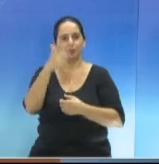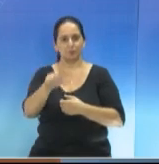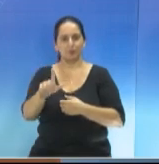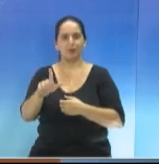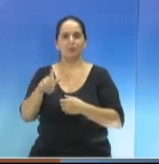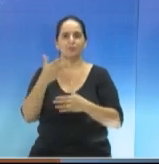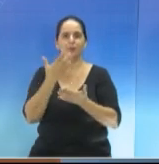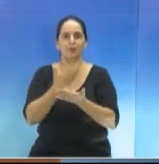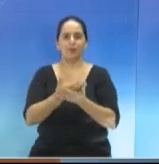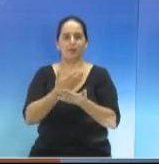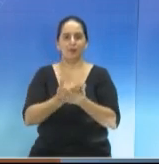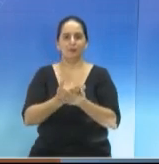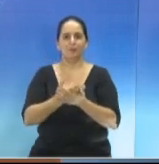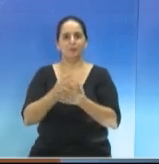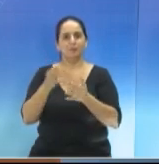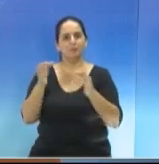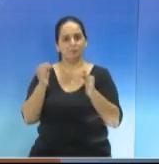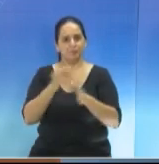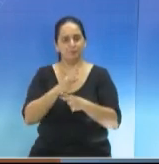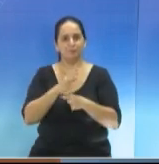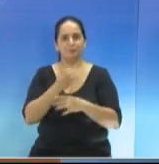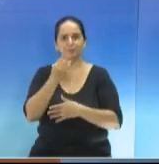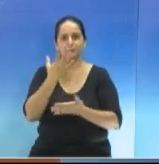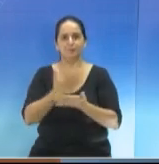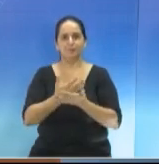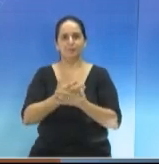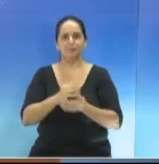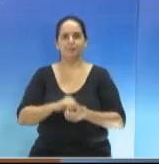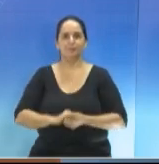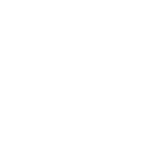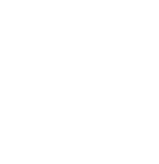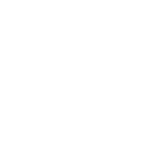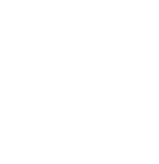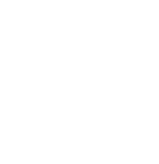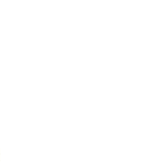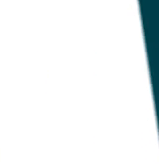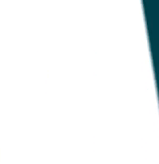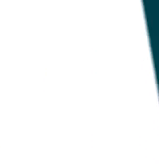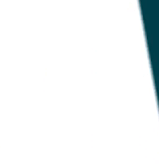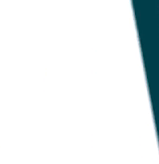a gente se encontra então na próxima aula. Se preparem, bons estudos!